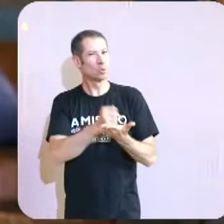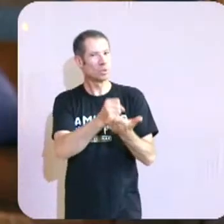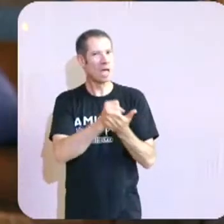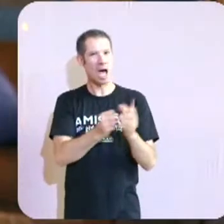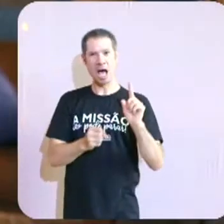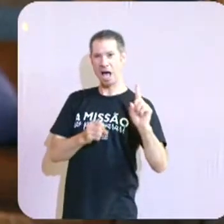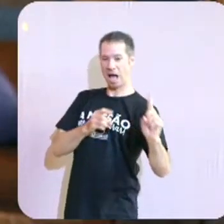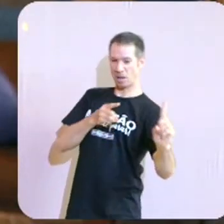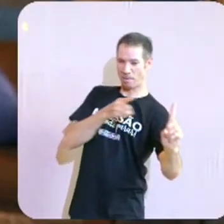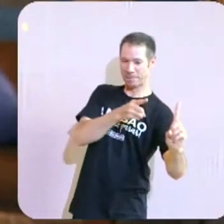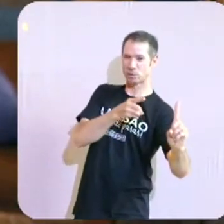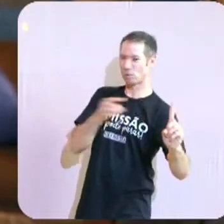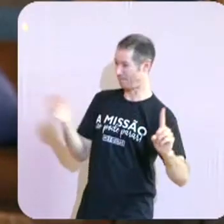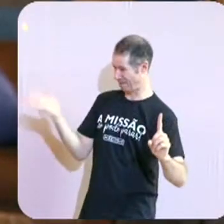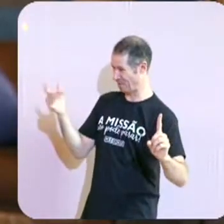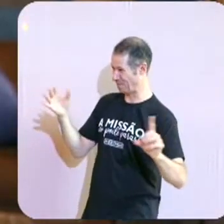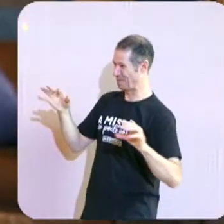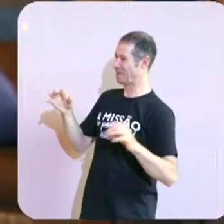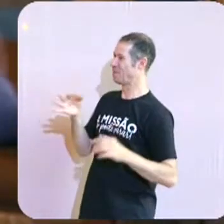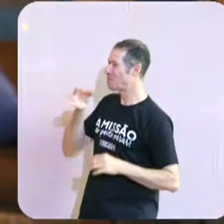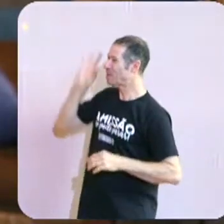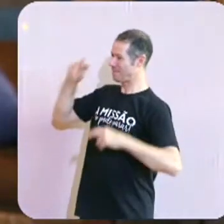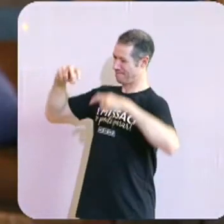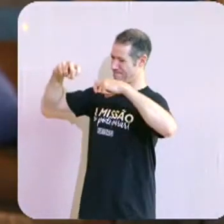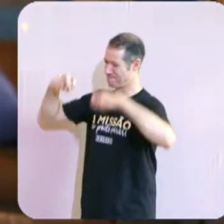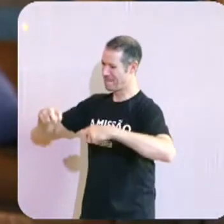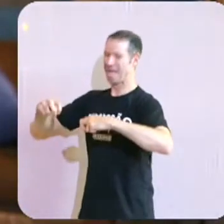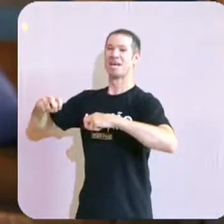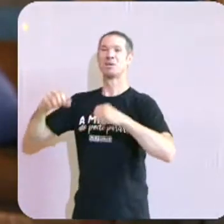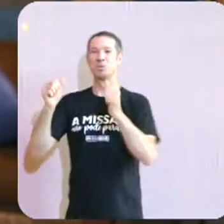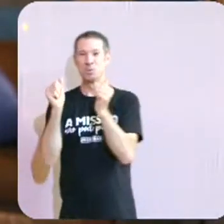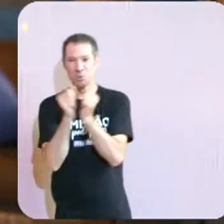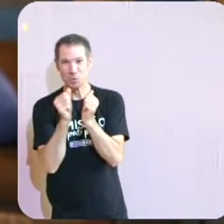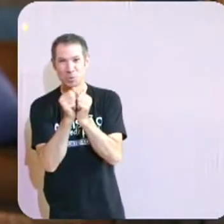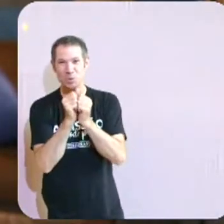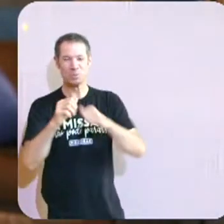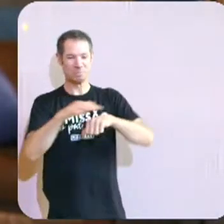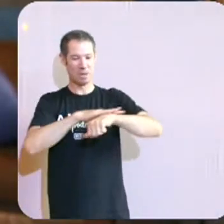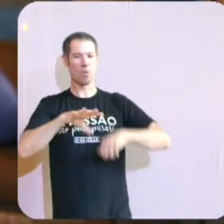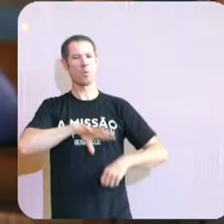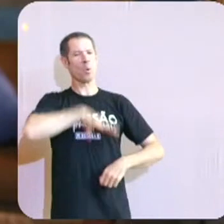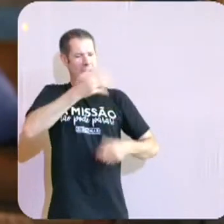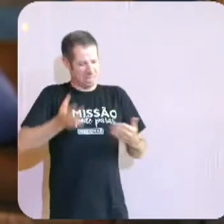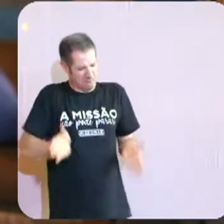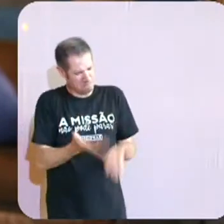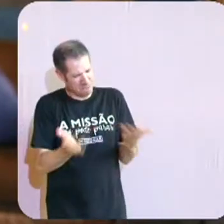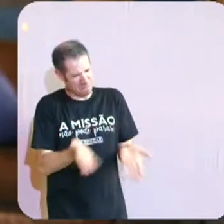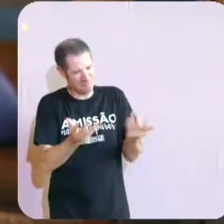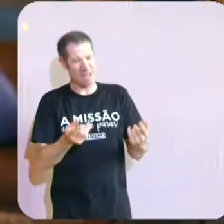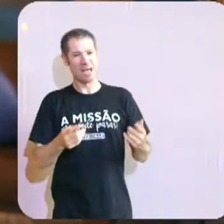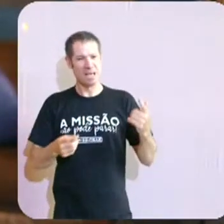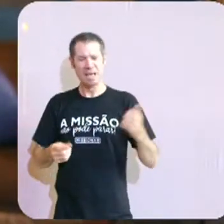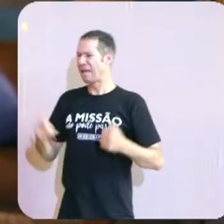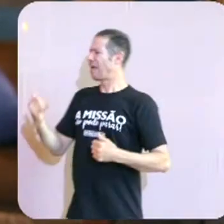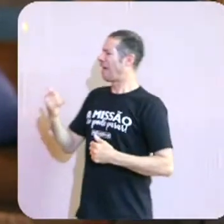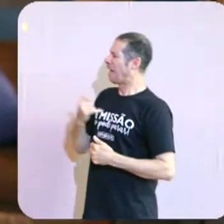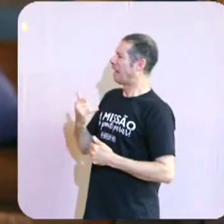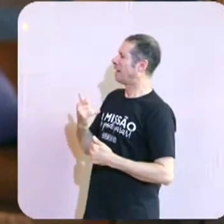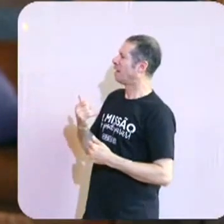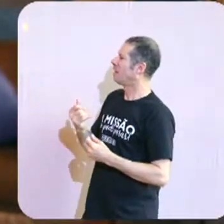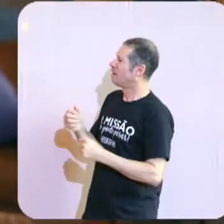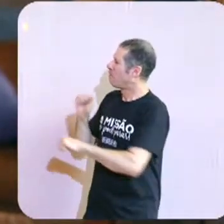limpar, nós o levamos para tomar um café. E quando nós estávamos com ele, começamos a encorajá-lo e de repente ele falou assim, Homero,